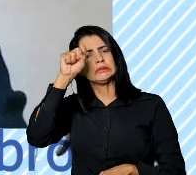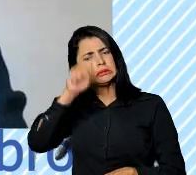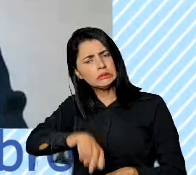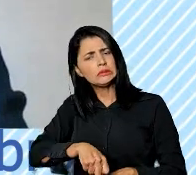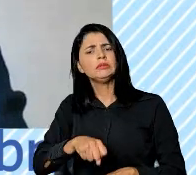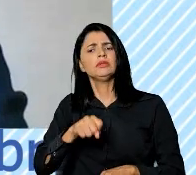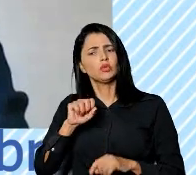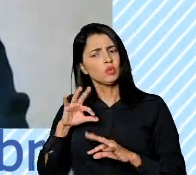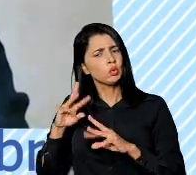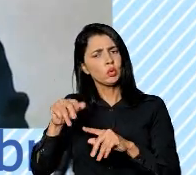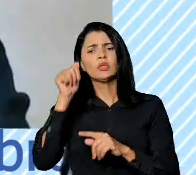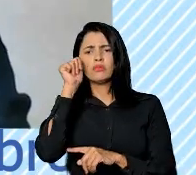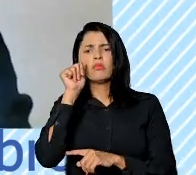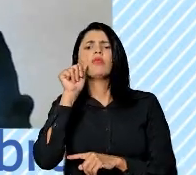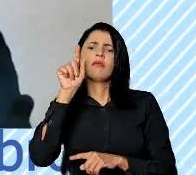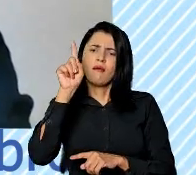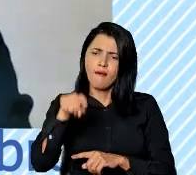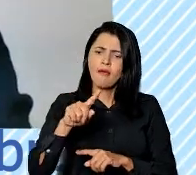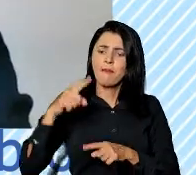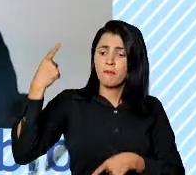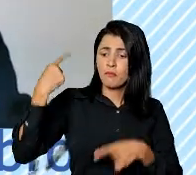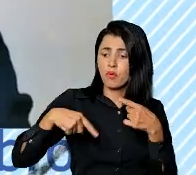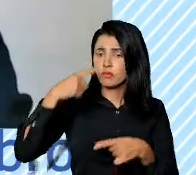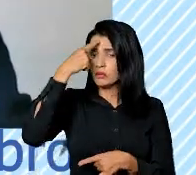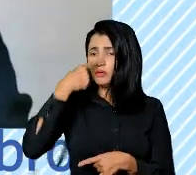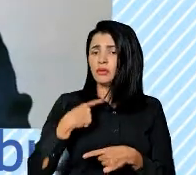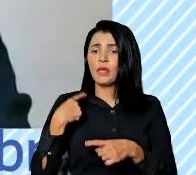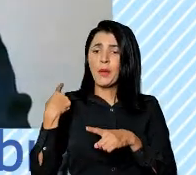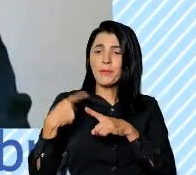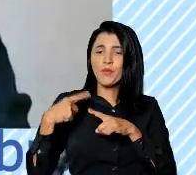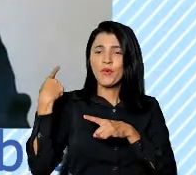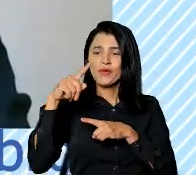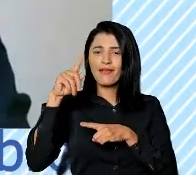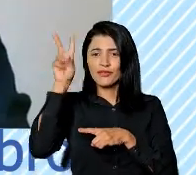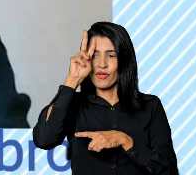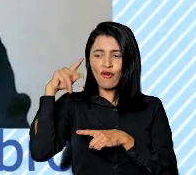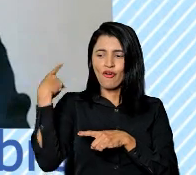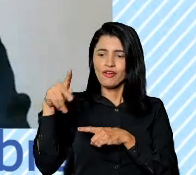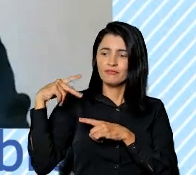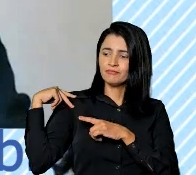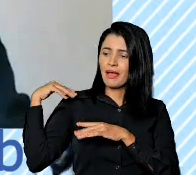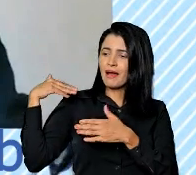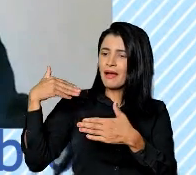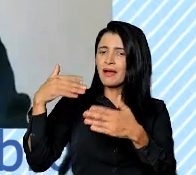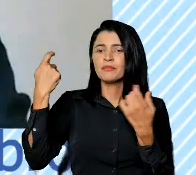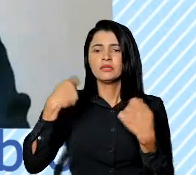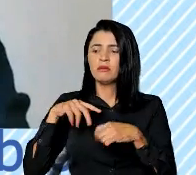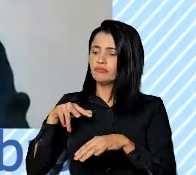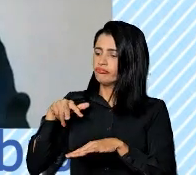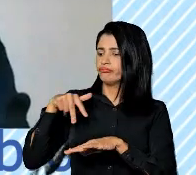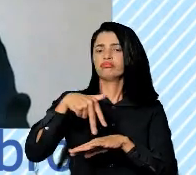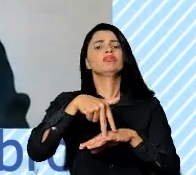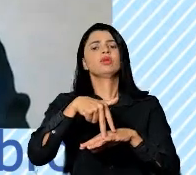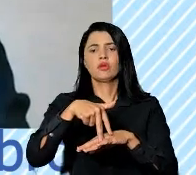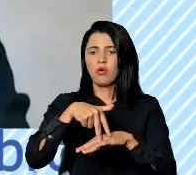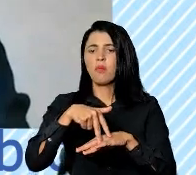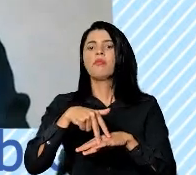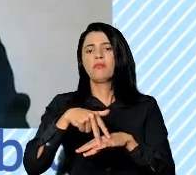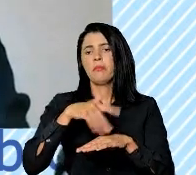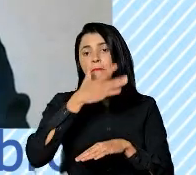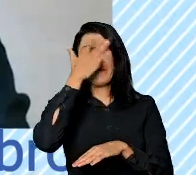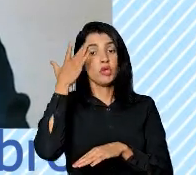que toda mulher ela é política, porque as mulheres ao longo de sua história precisaram se colocar como sujeitas políticas